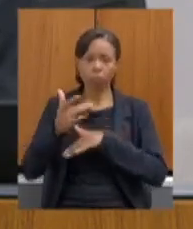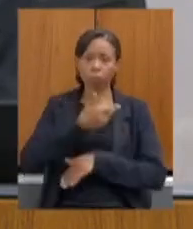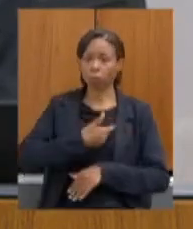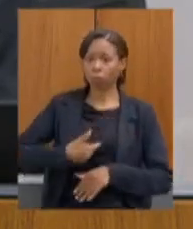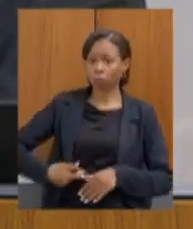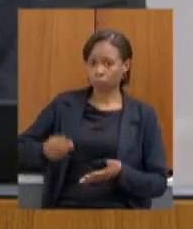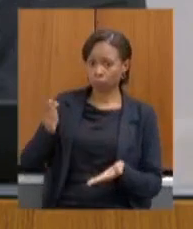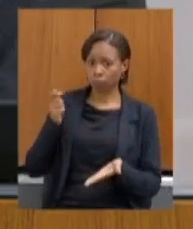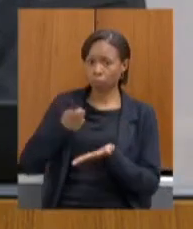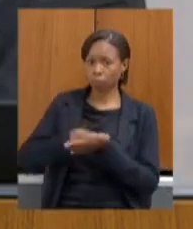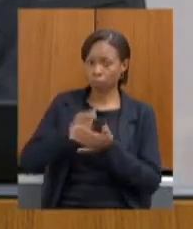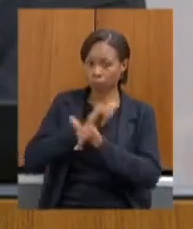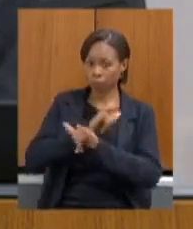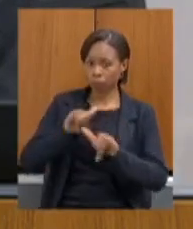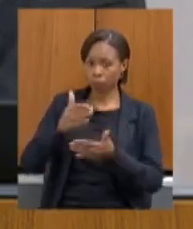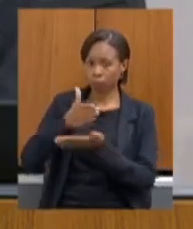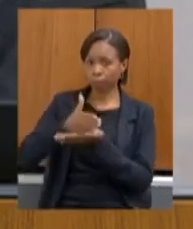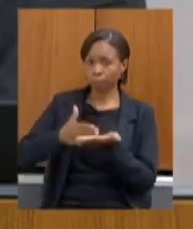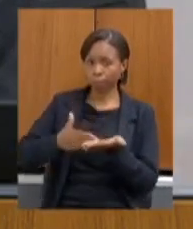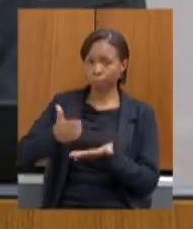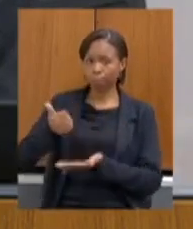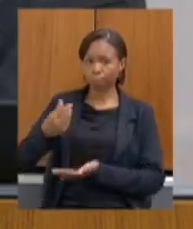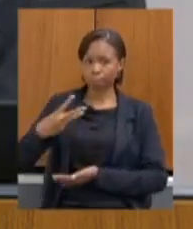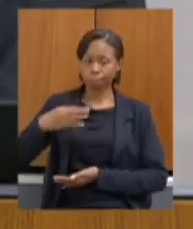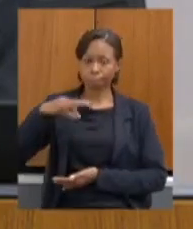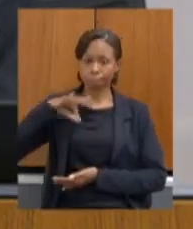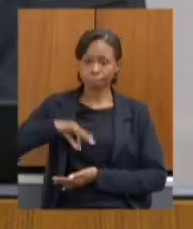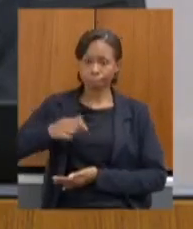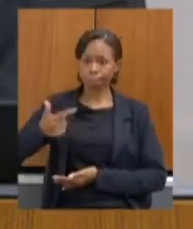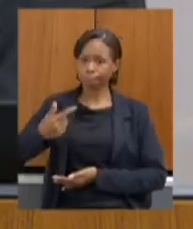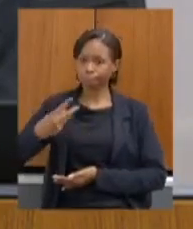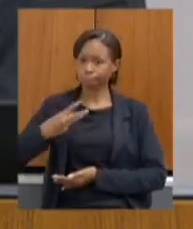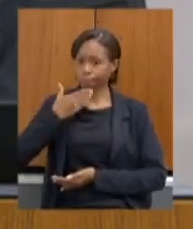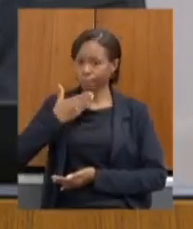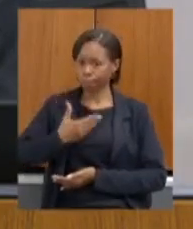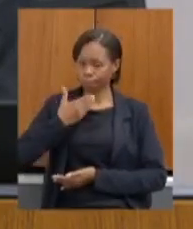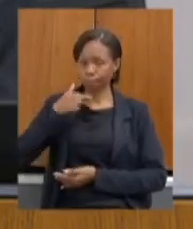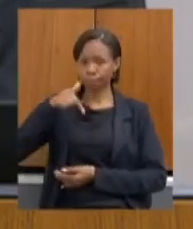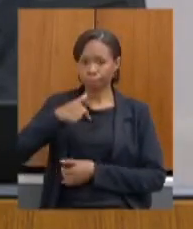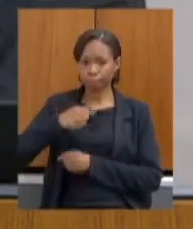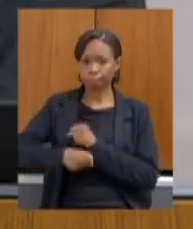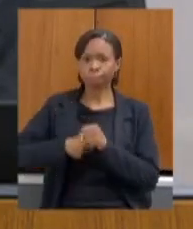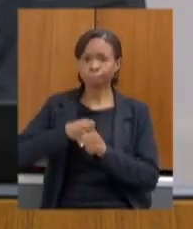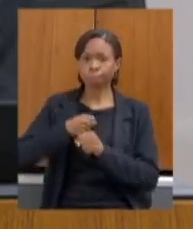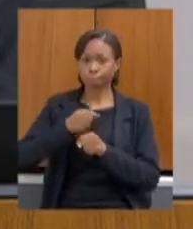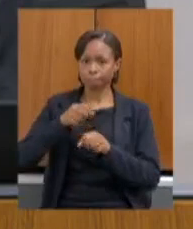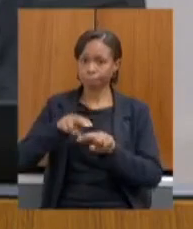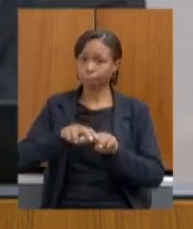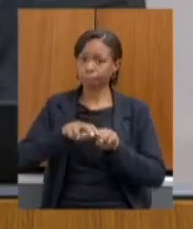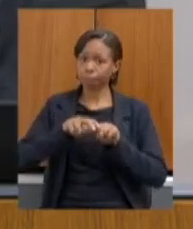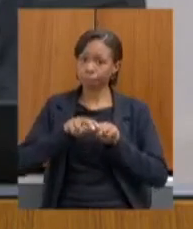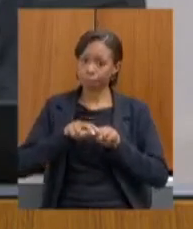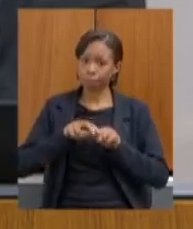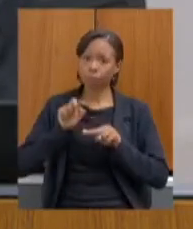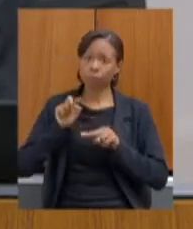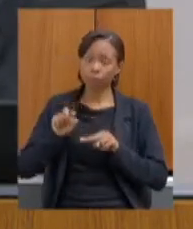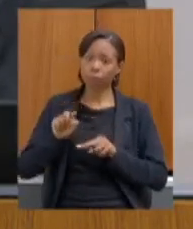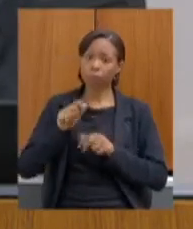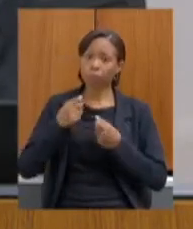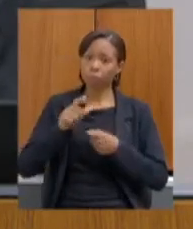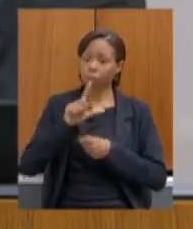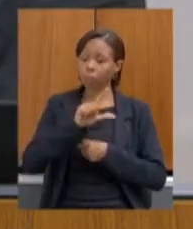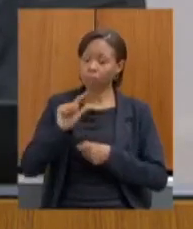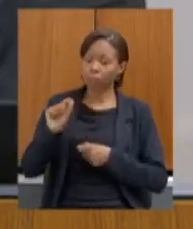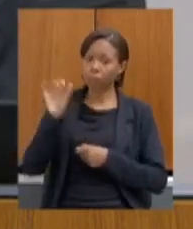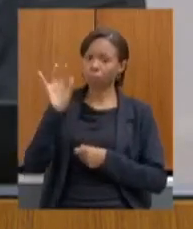anunciou o pagamento apenas da parte do 13º em 23 de dezembro do corrente ano, conquanto este é devido em sua integralidade